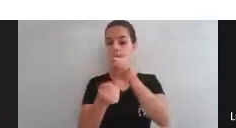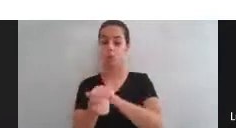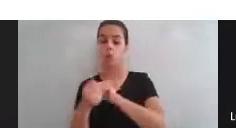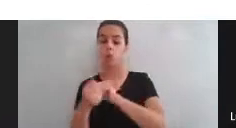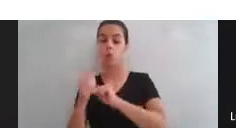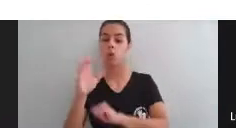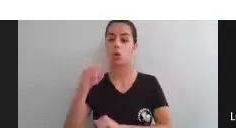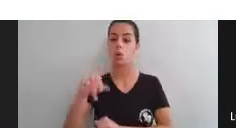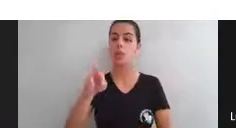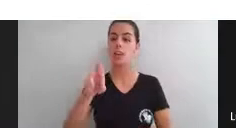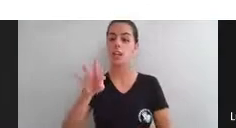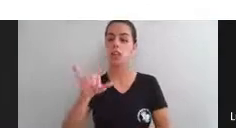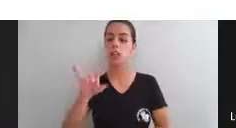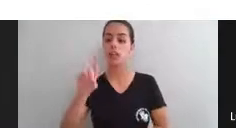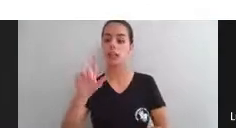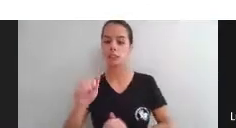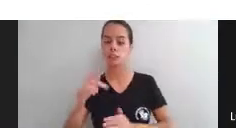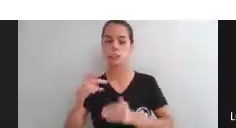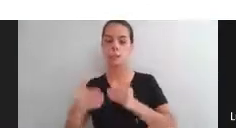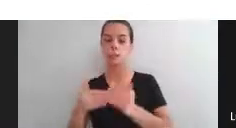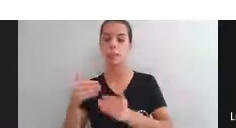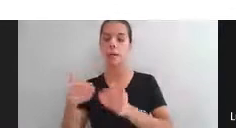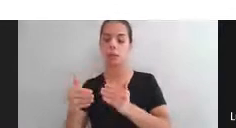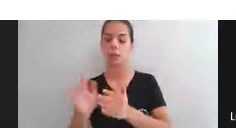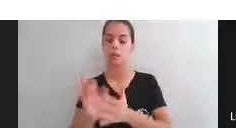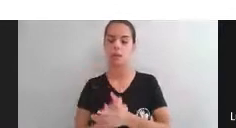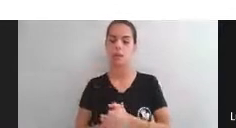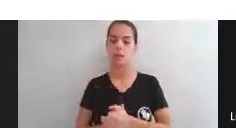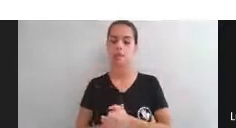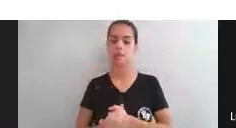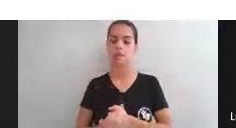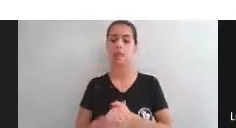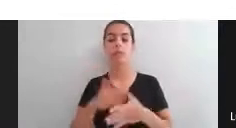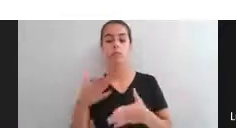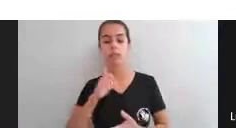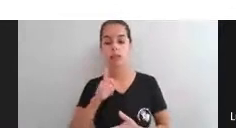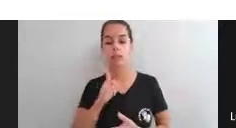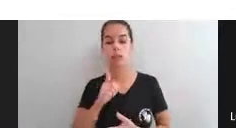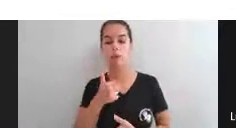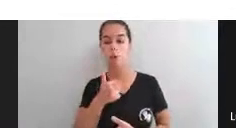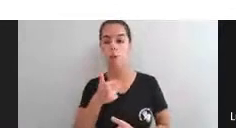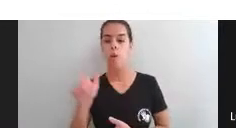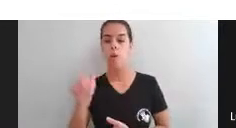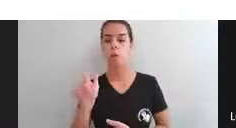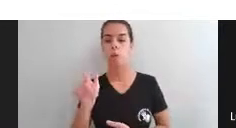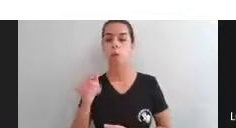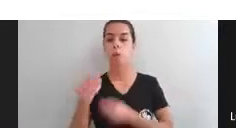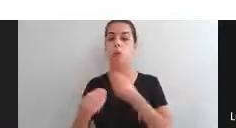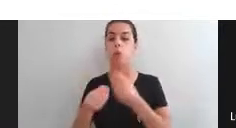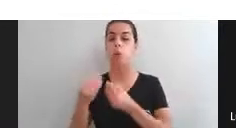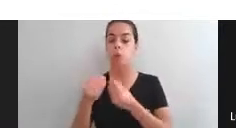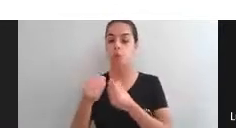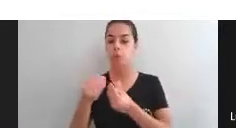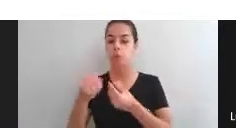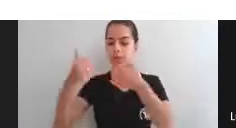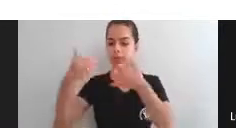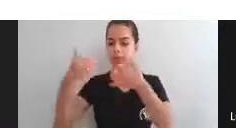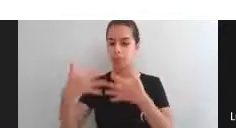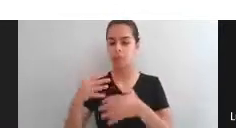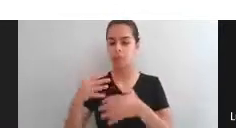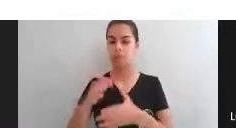processo. E, por fim, tem uma segunda forma da segunda lei que diz que é impossível